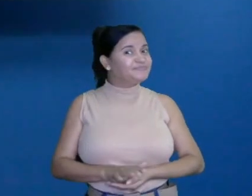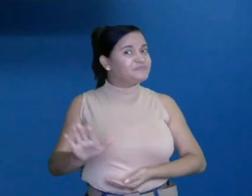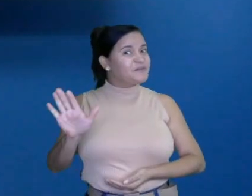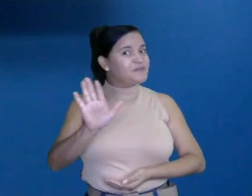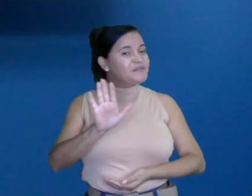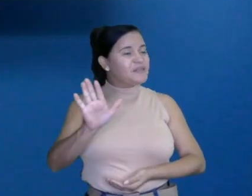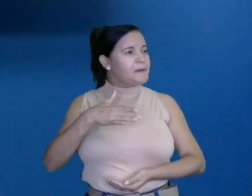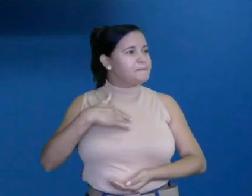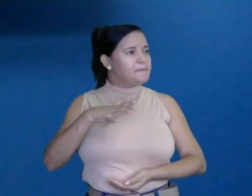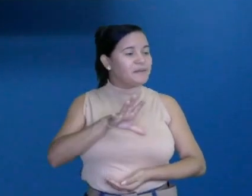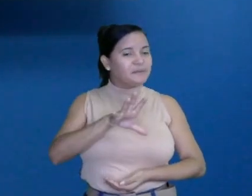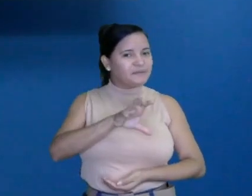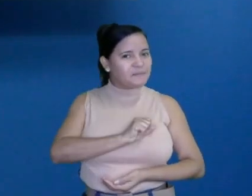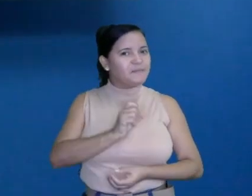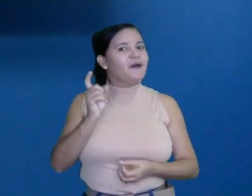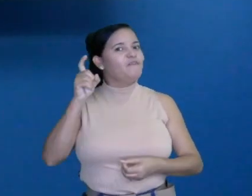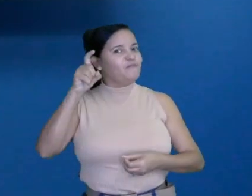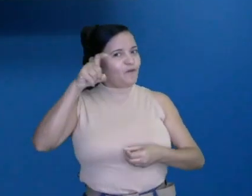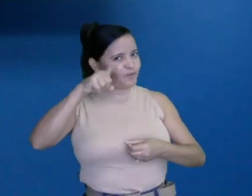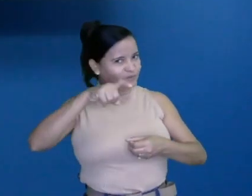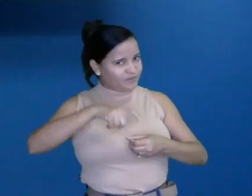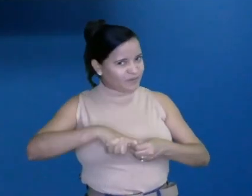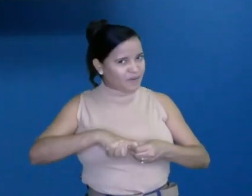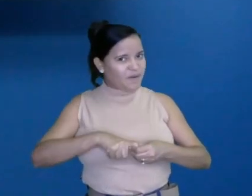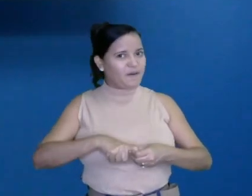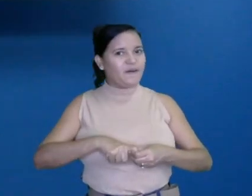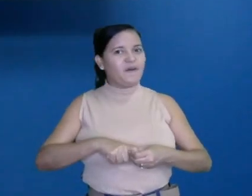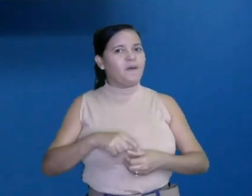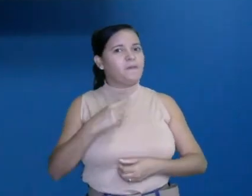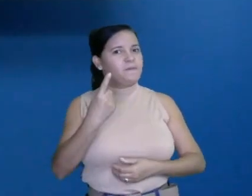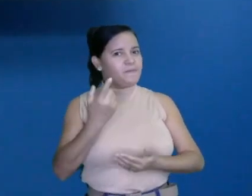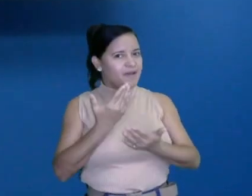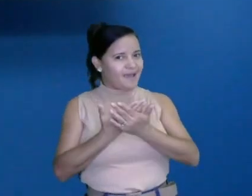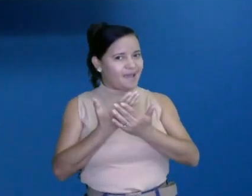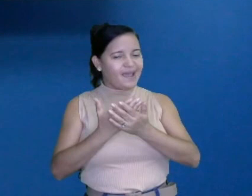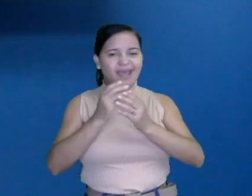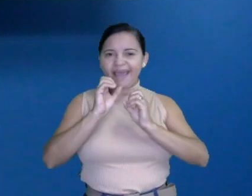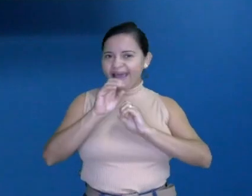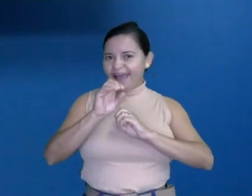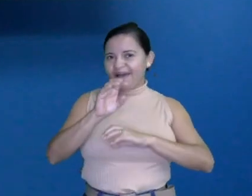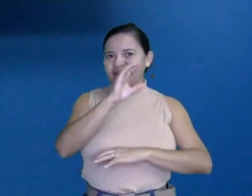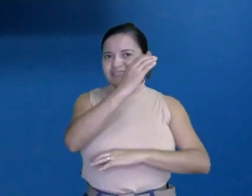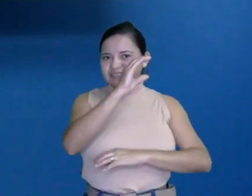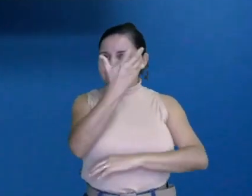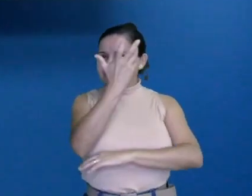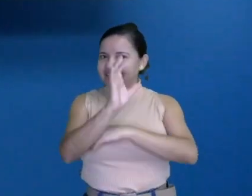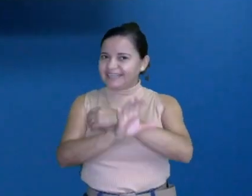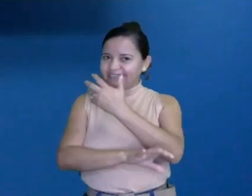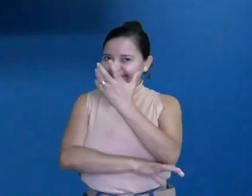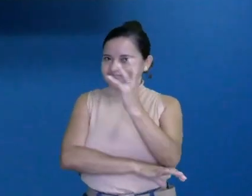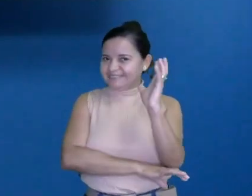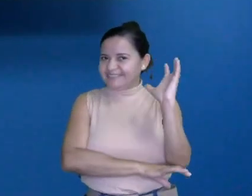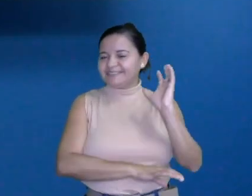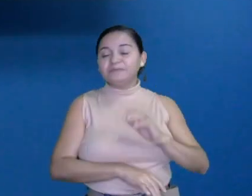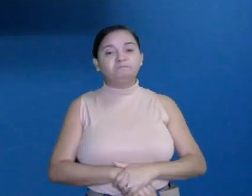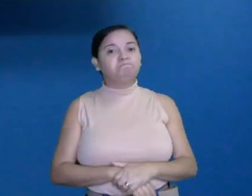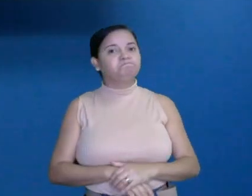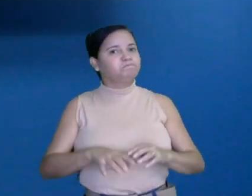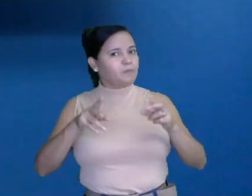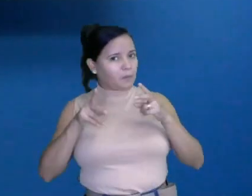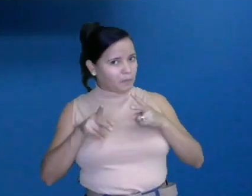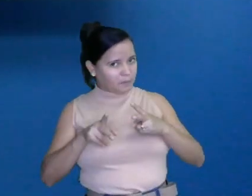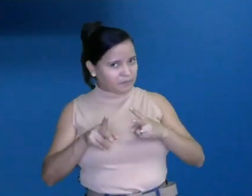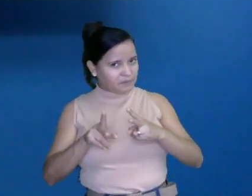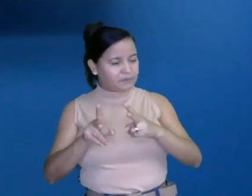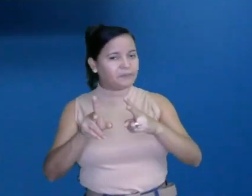meus amores! Estamos de volta a mais uma aula de Ciências da Natureza, continuando o